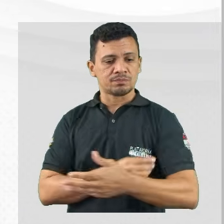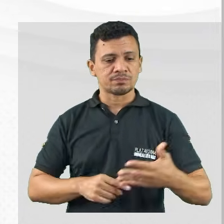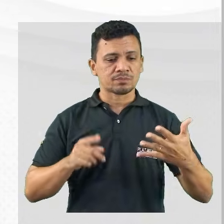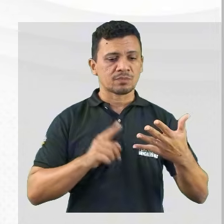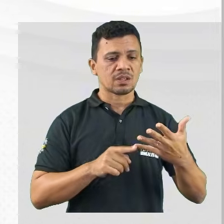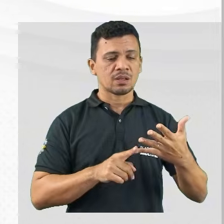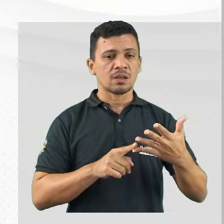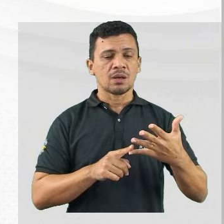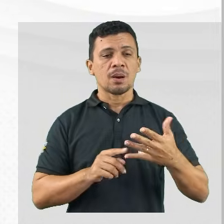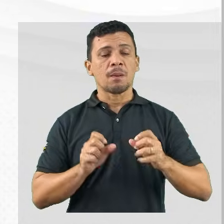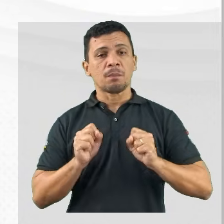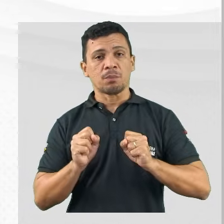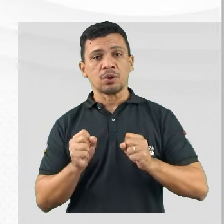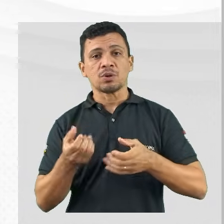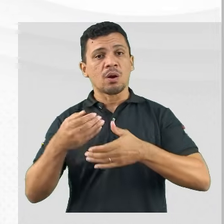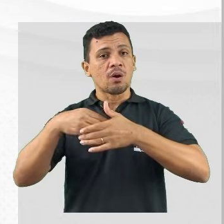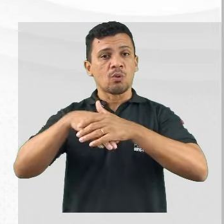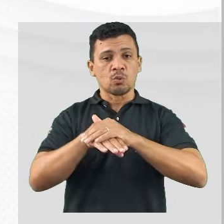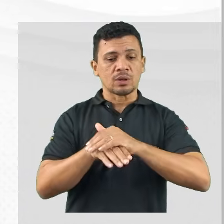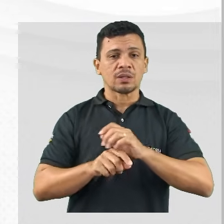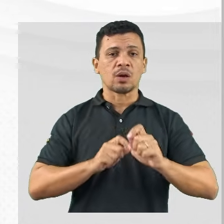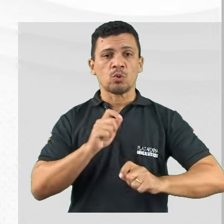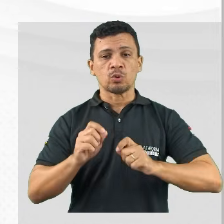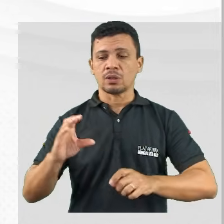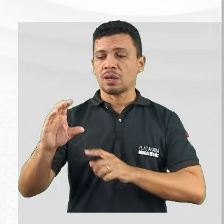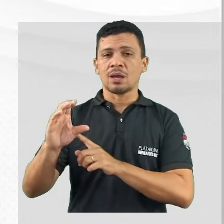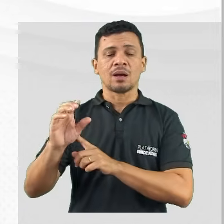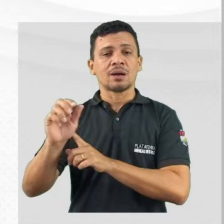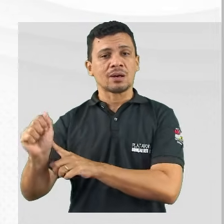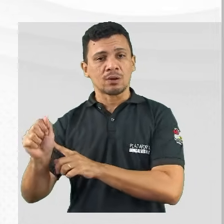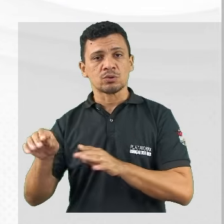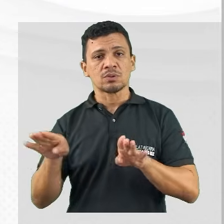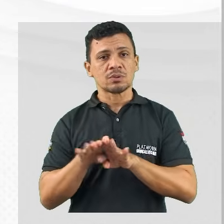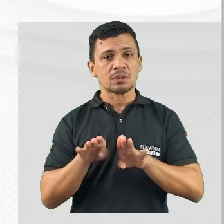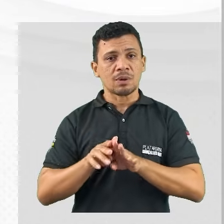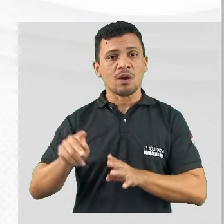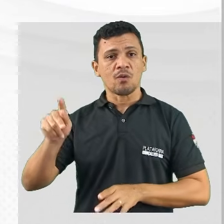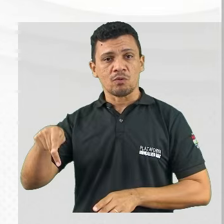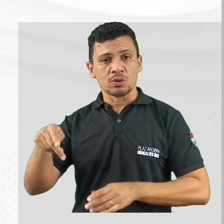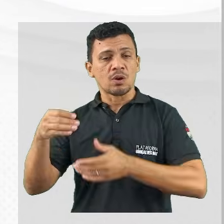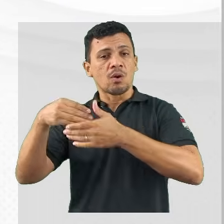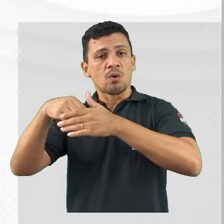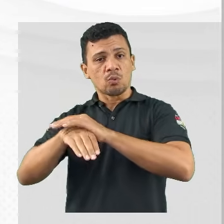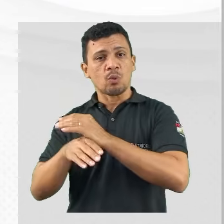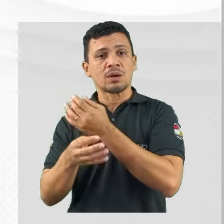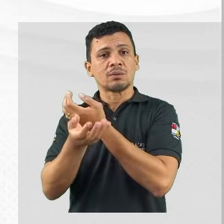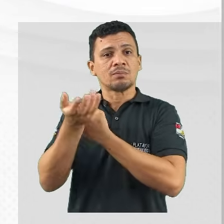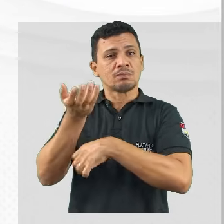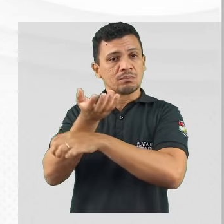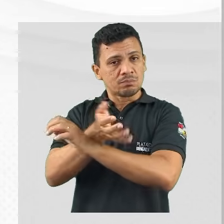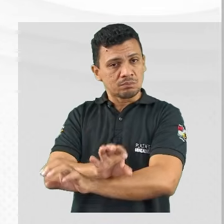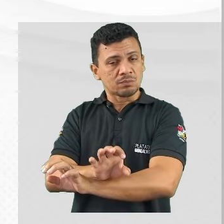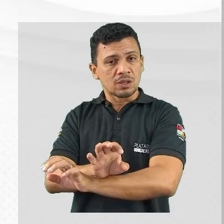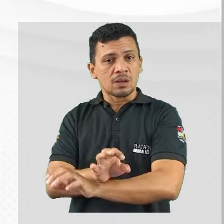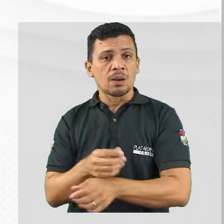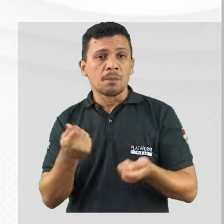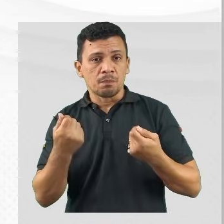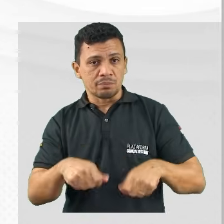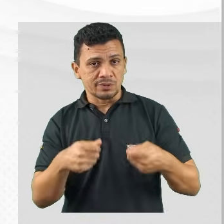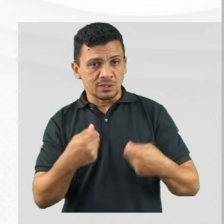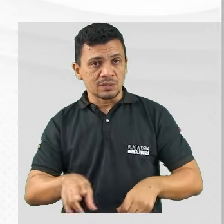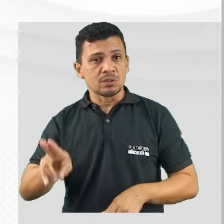sais minerais, então fósforo e cálcio, eles são depositados dentro da estrutura óssea e sempre que tem a necessidade de utilização